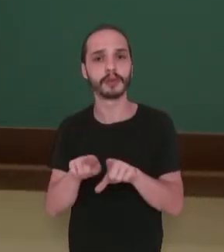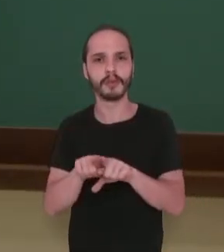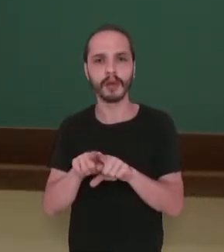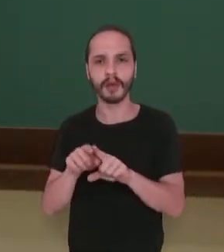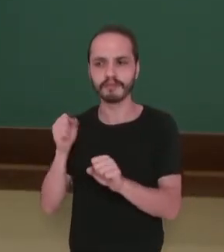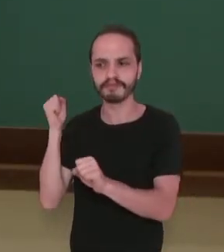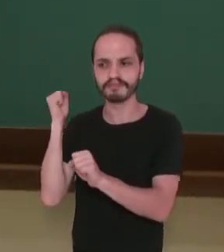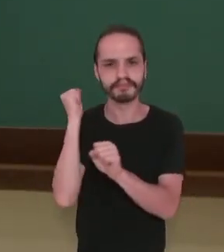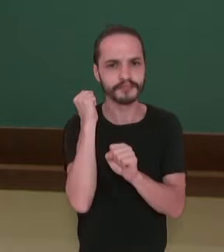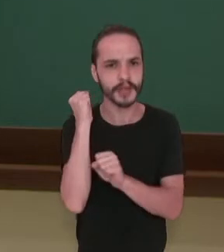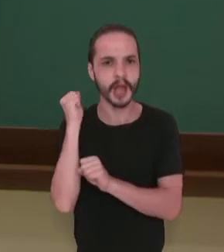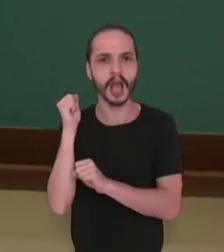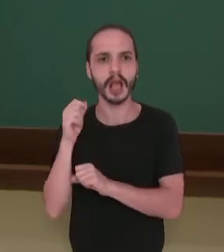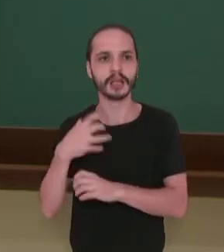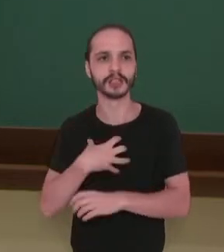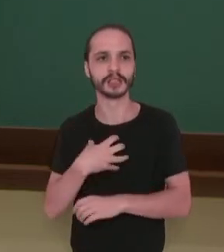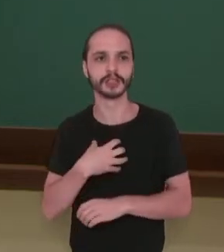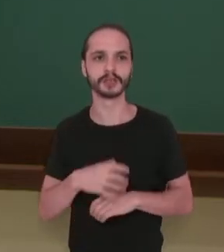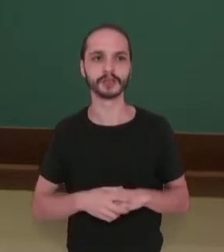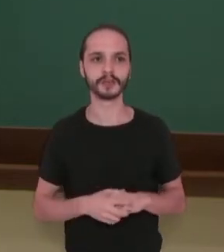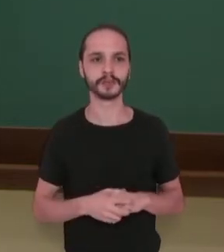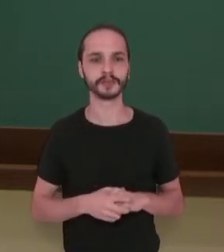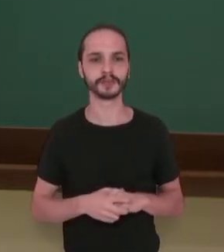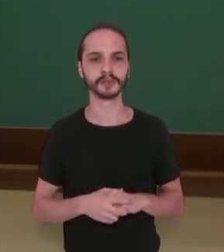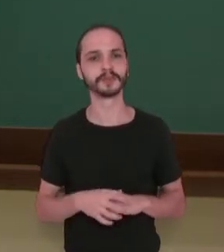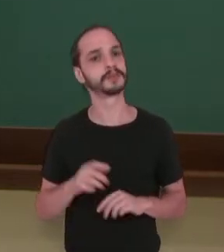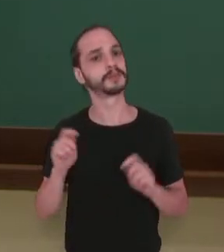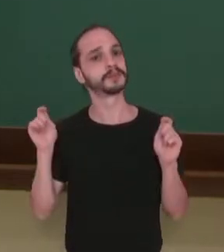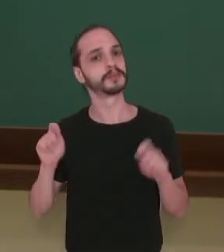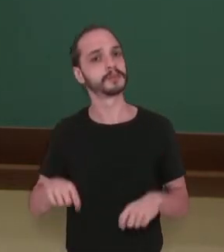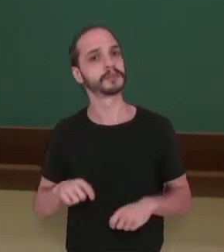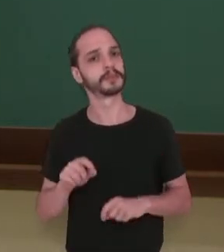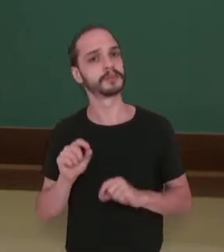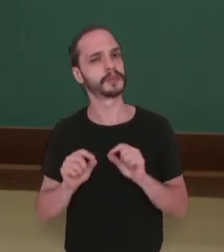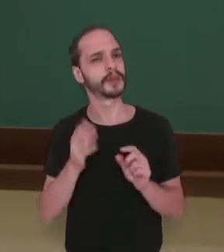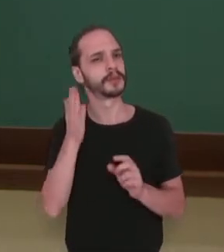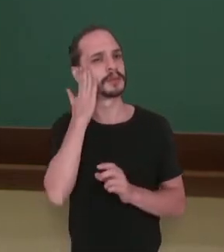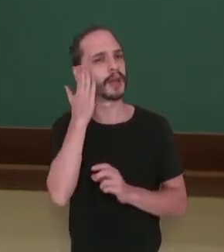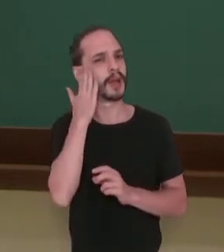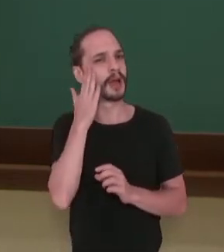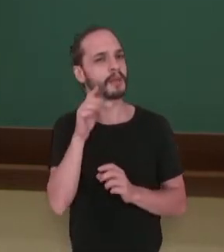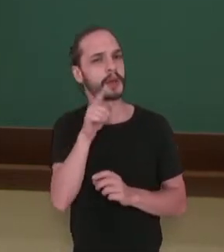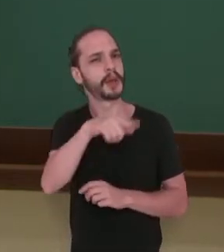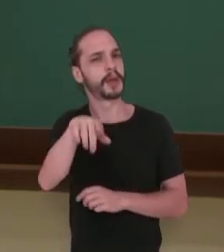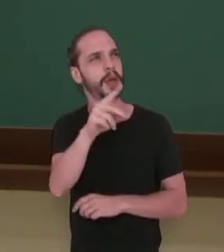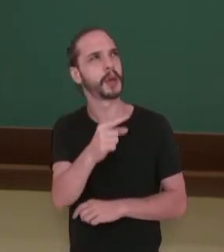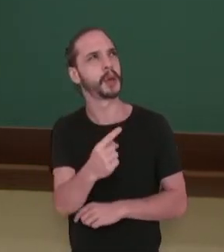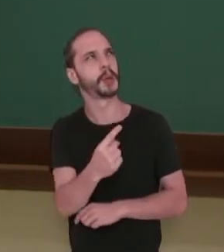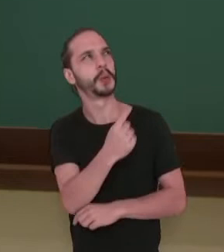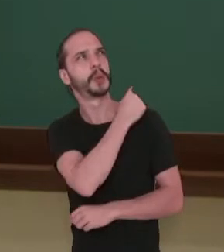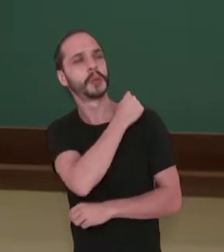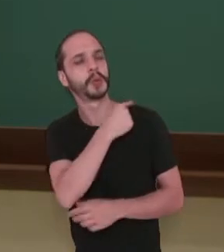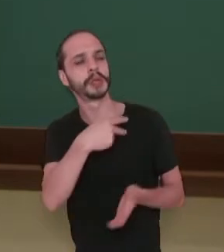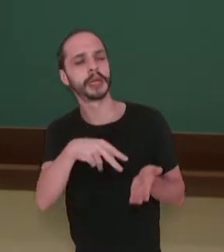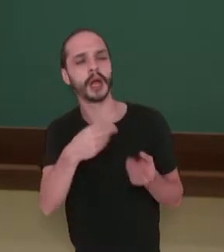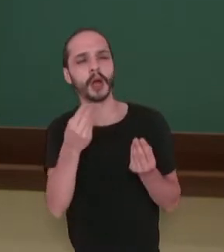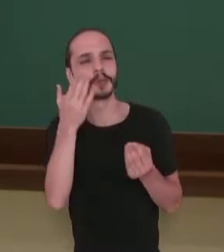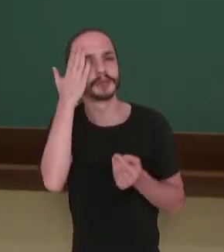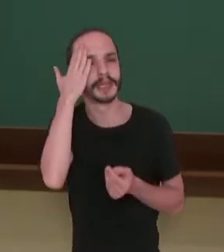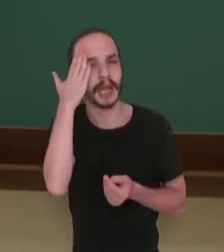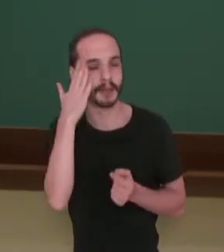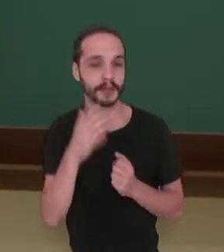consegue ver que como que a gente sabe que eles realmente dançavam. Muitas coisas a